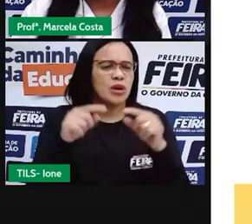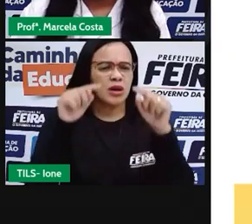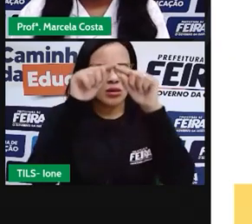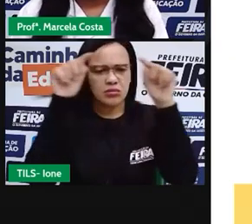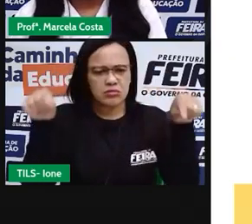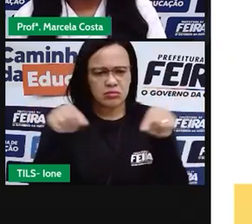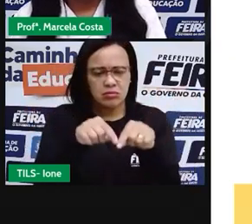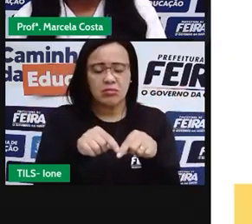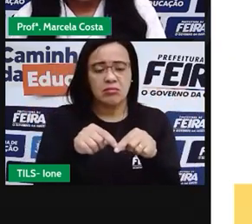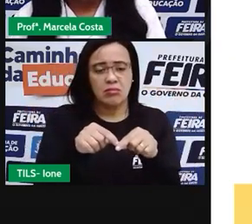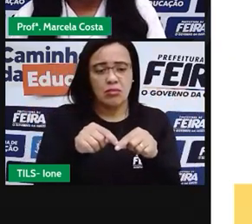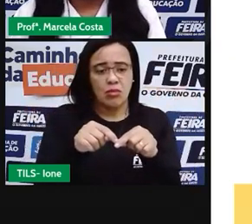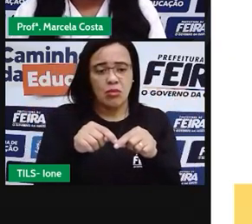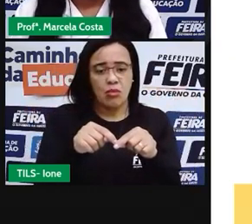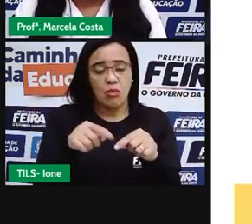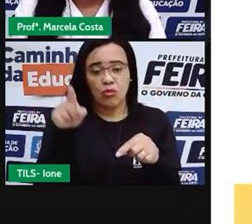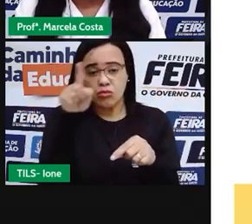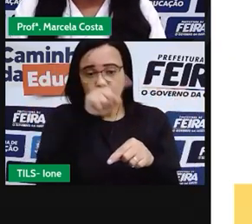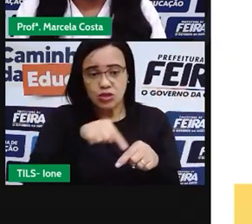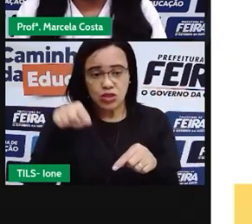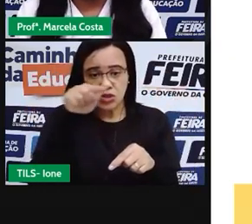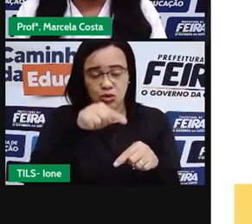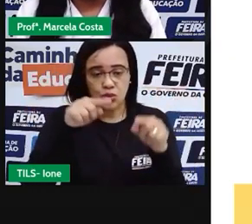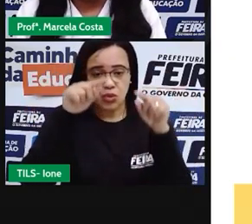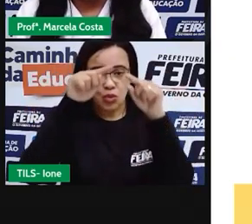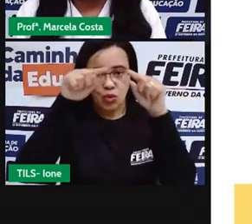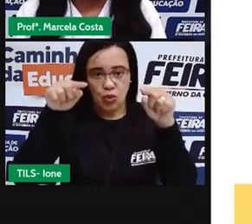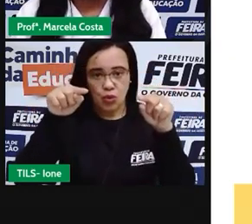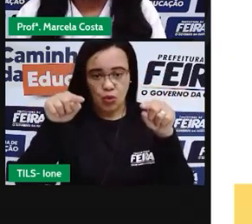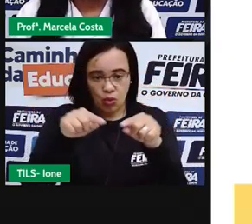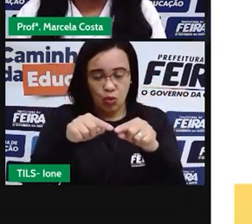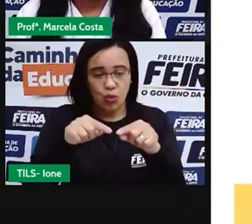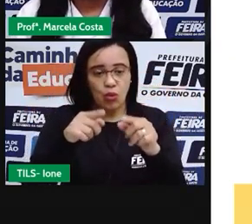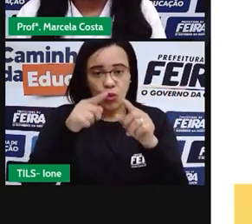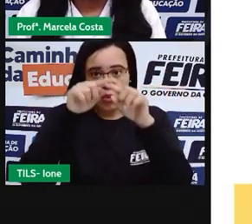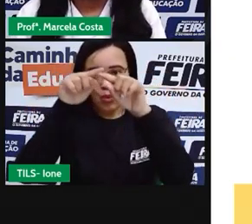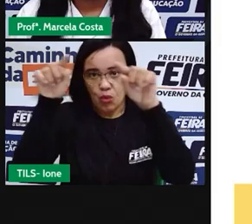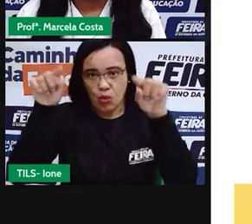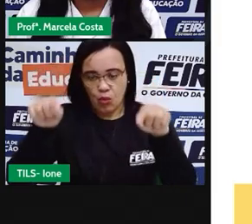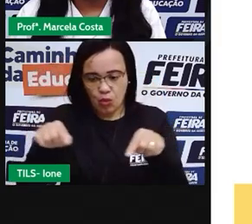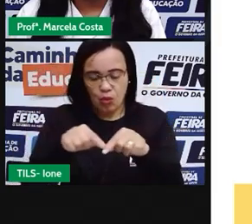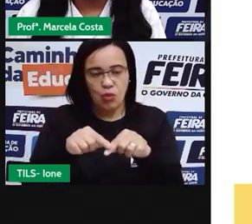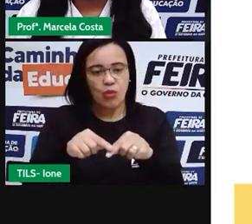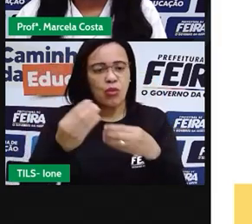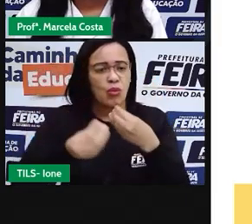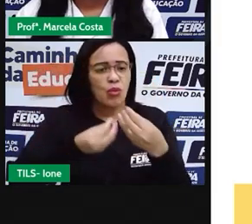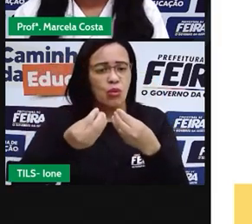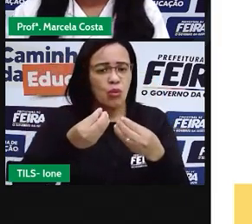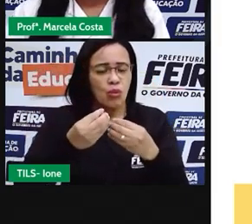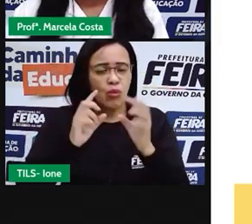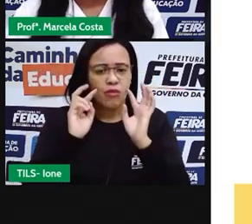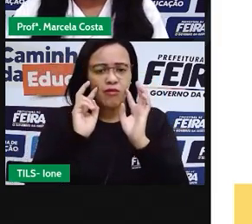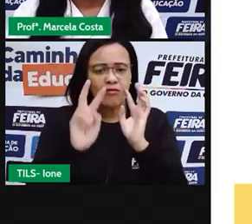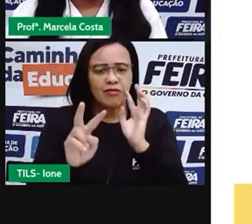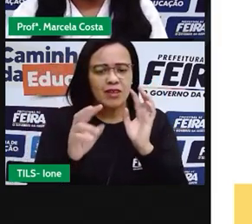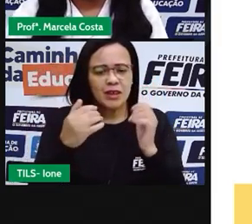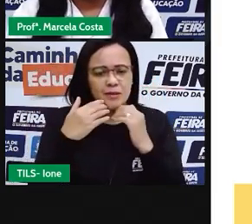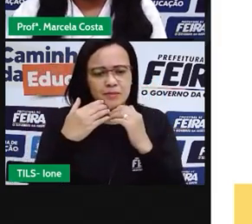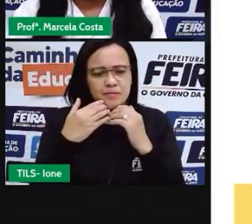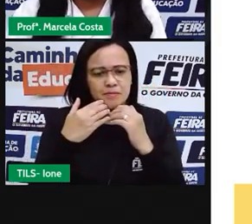Lembra que a gente já trabalhou isso em outra aula de matemática? Você consegue observar um